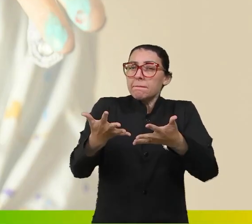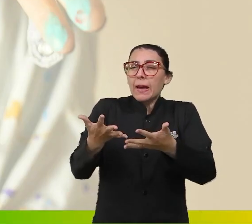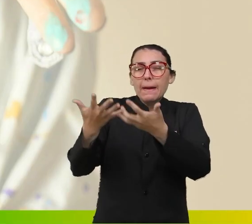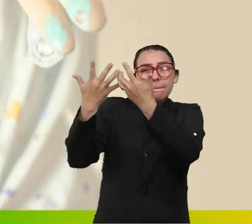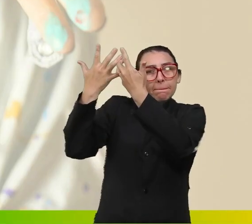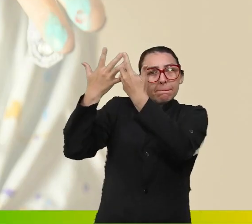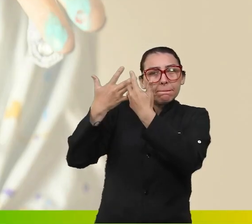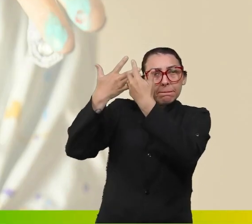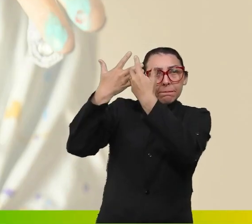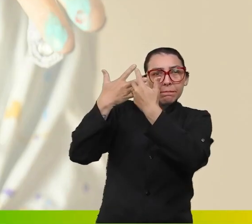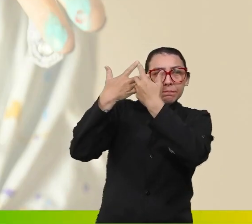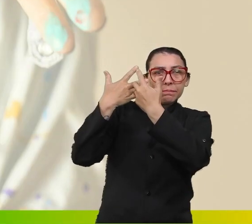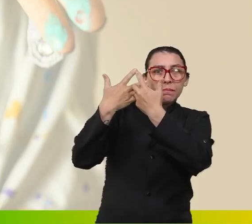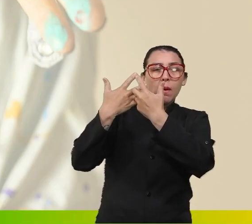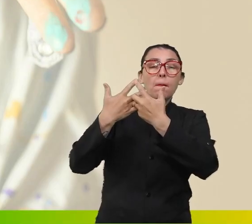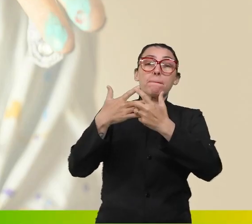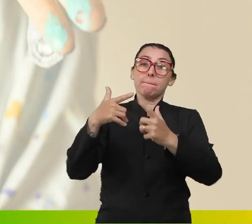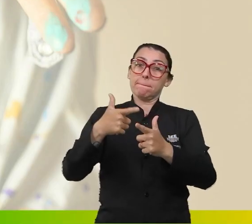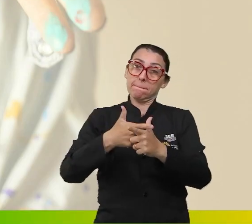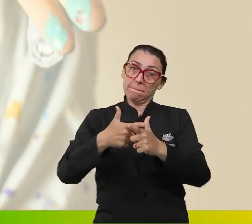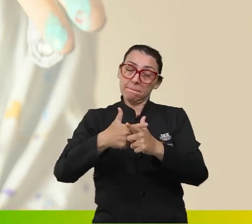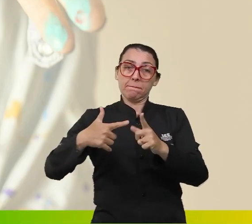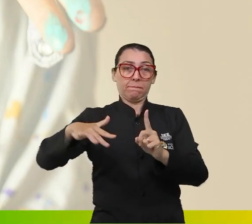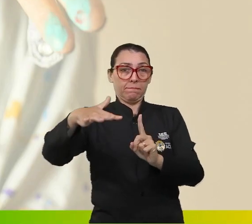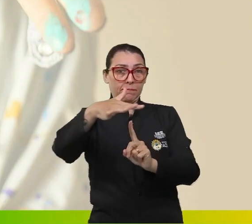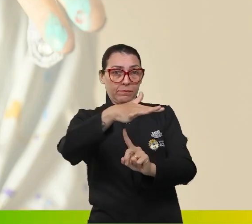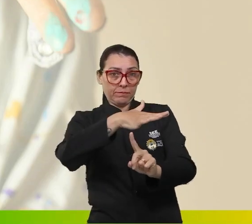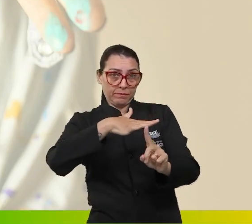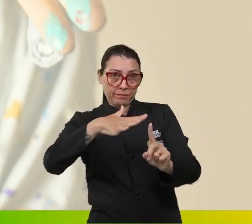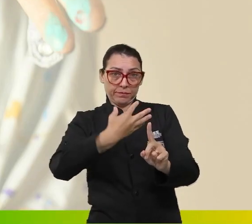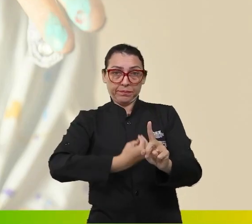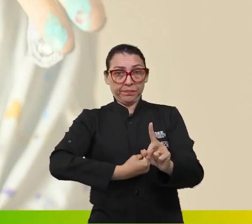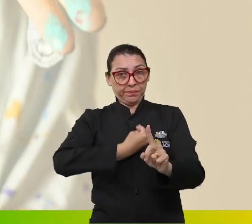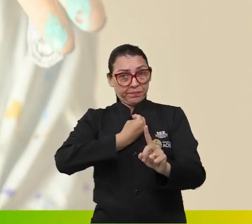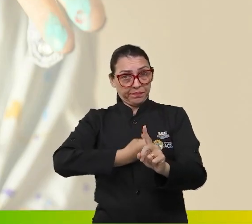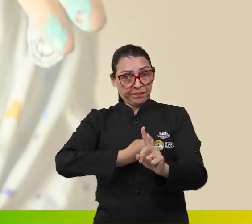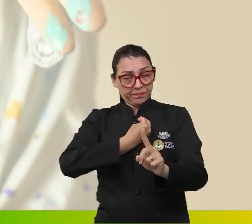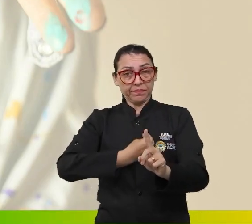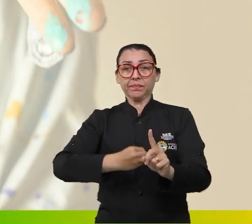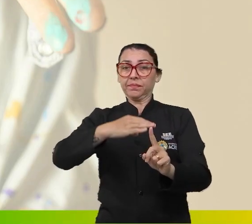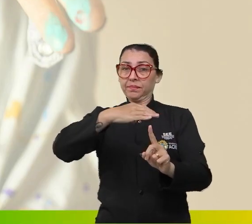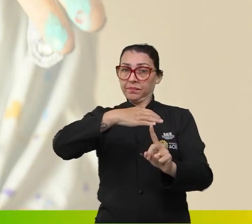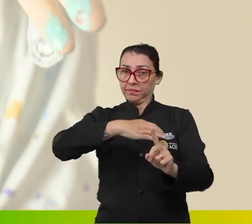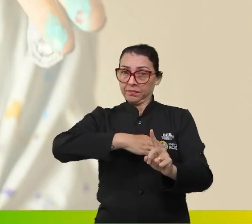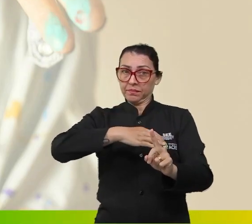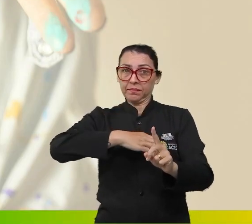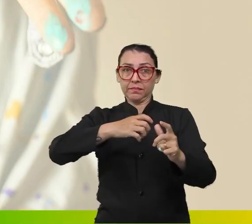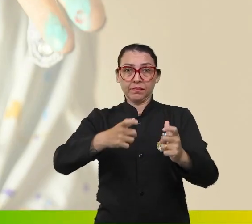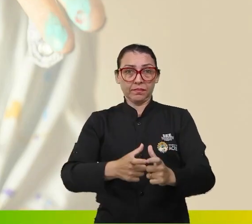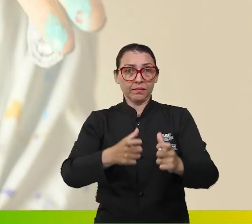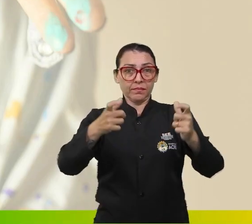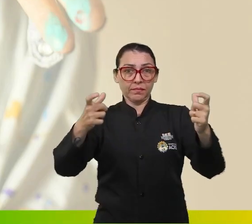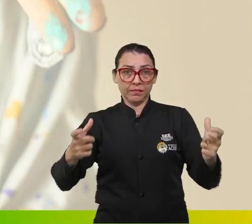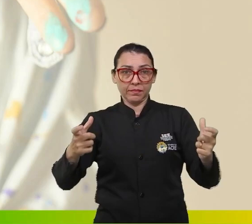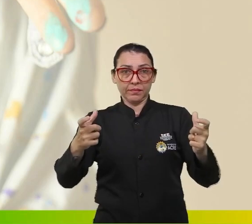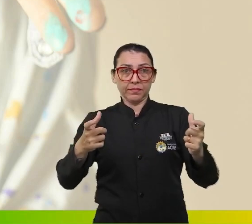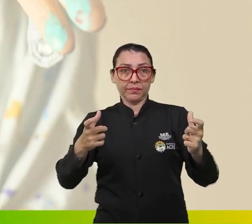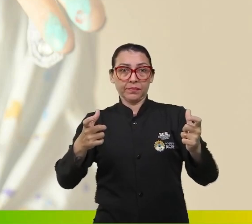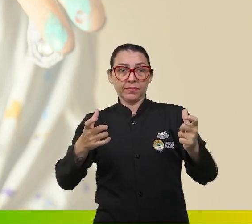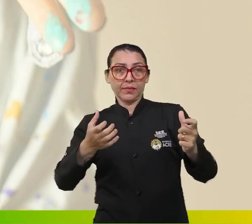obras, buscando provocar reflexões sobre questões ambientais e a vida